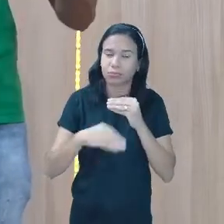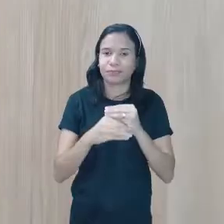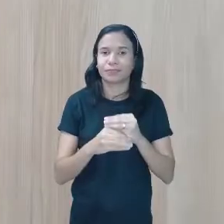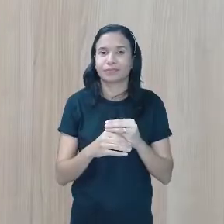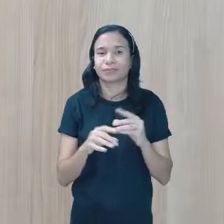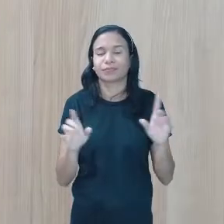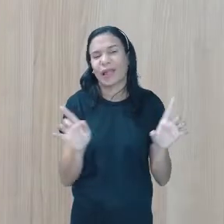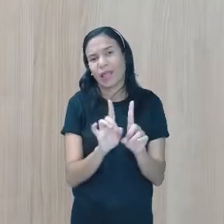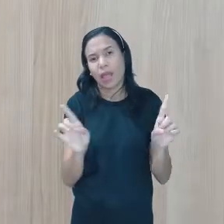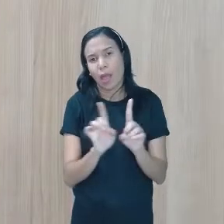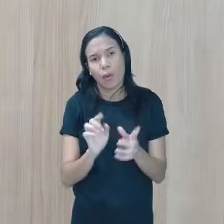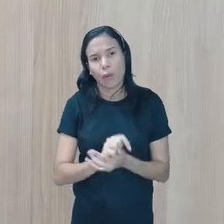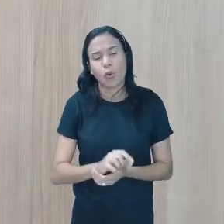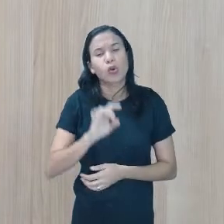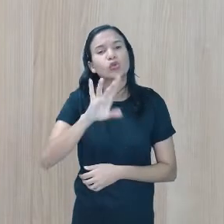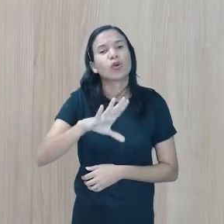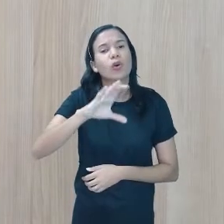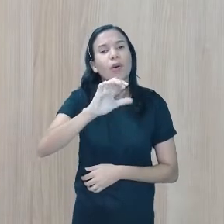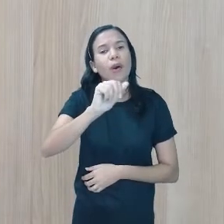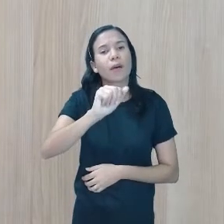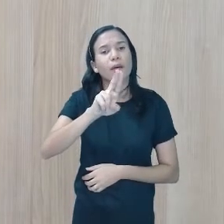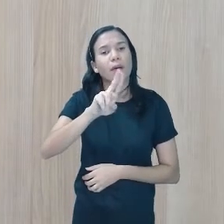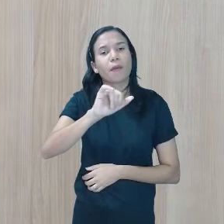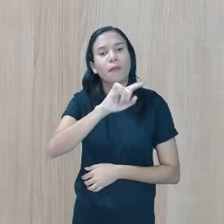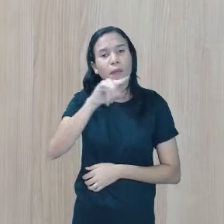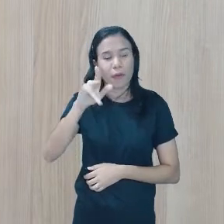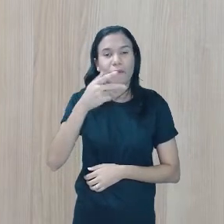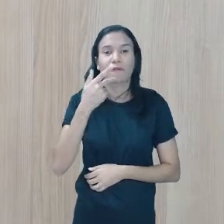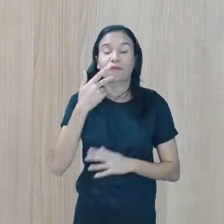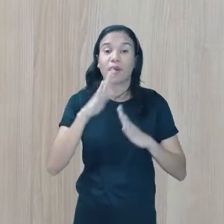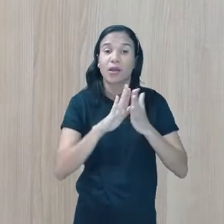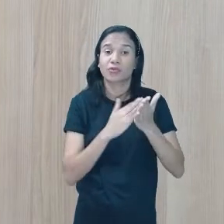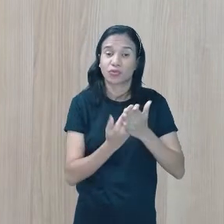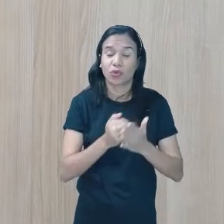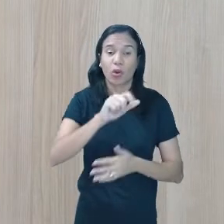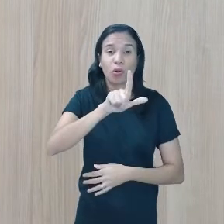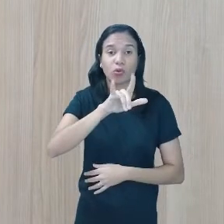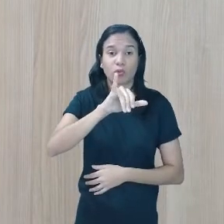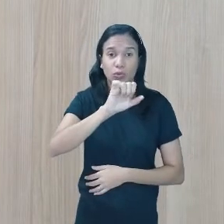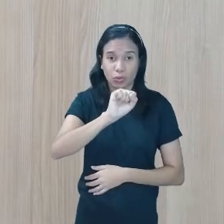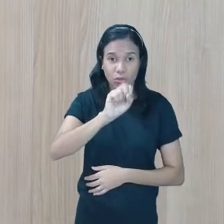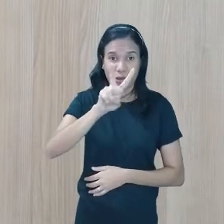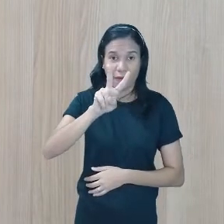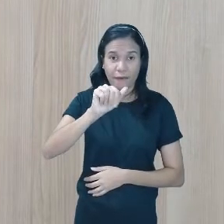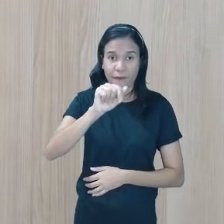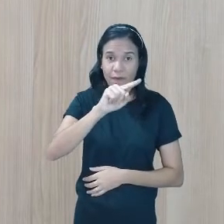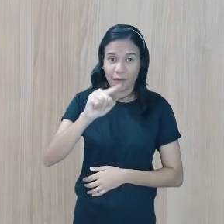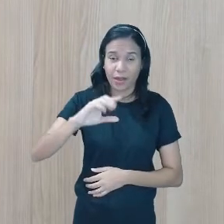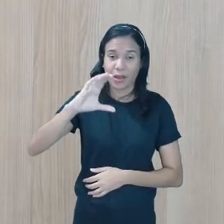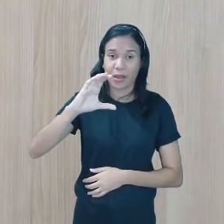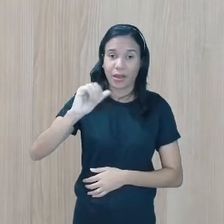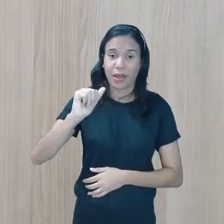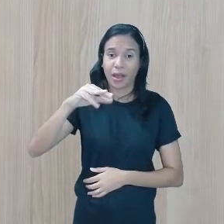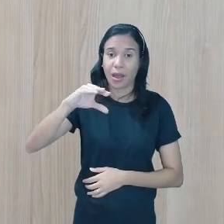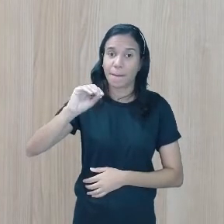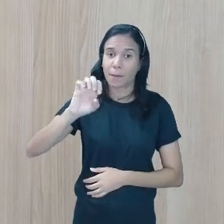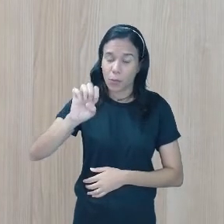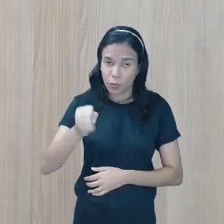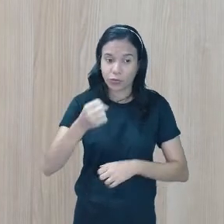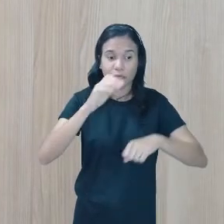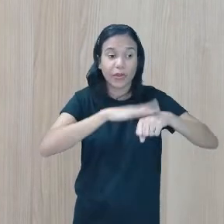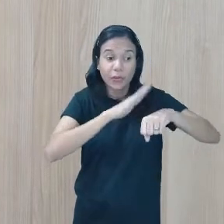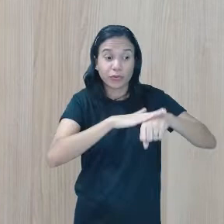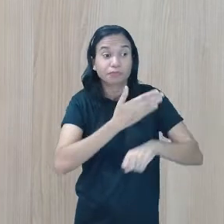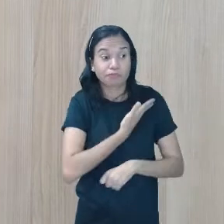coisa? Não. Fale comigo. Só o Cauã que falou que é da escola Luiz Vaz de Camões, viu? E está dizendo assim, vai chamar mais colegas para